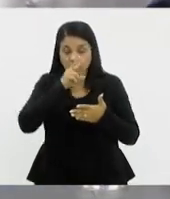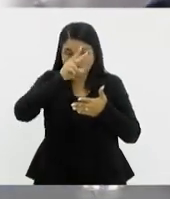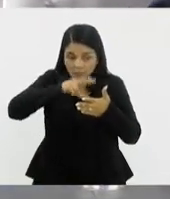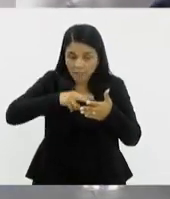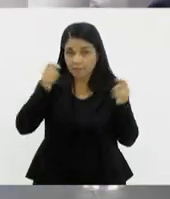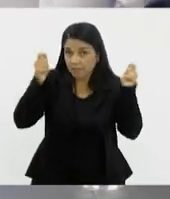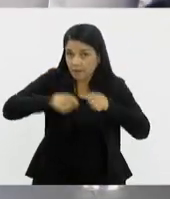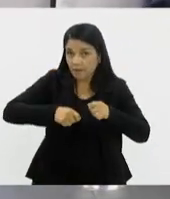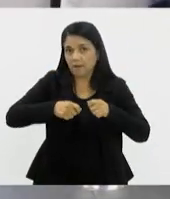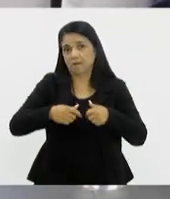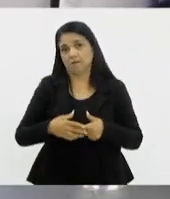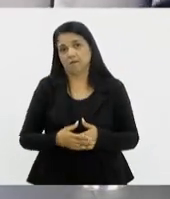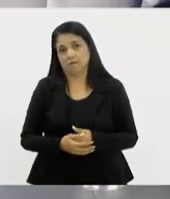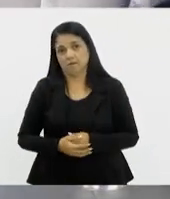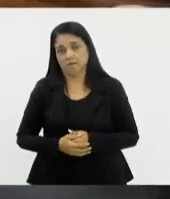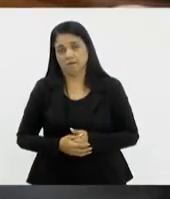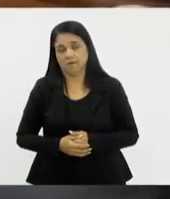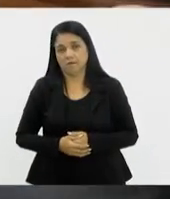Não é legalidade isso.